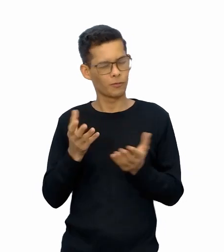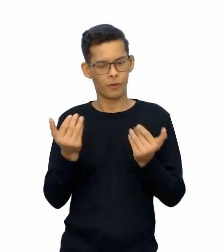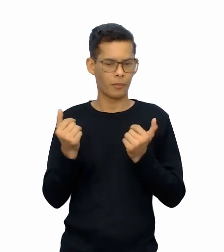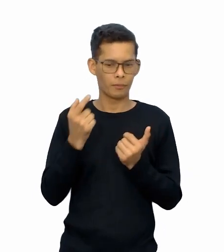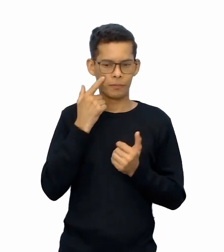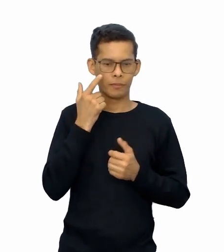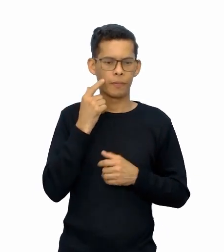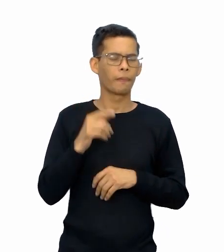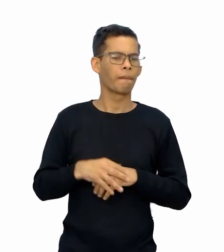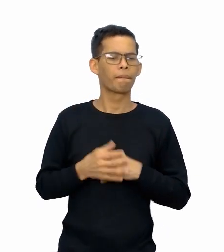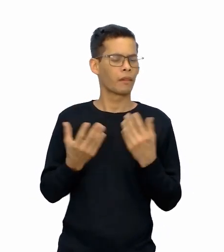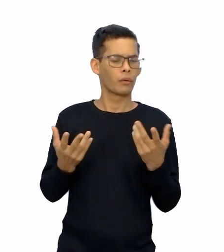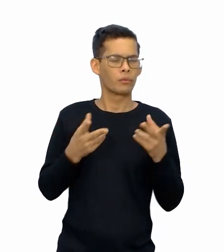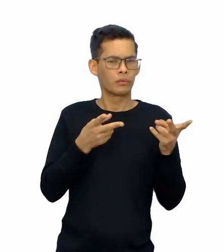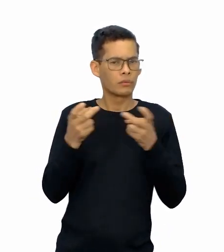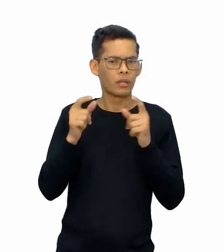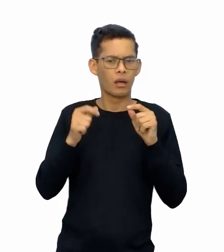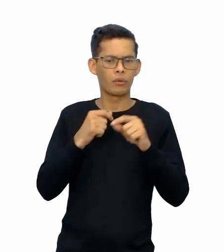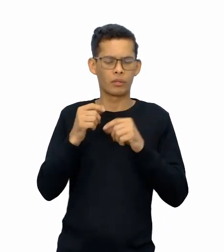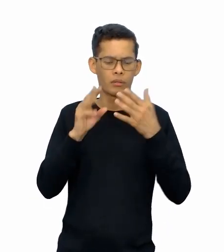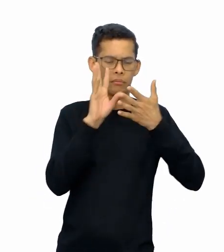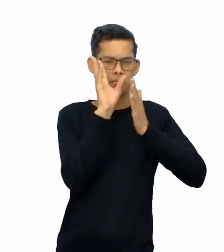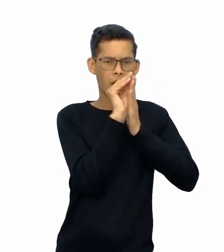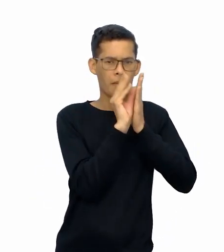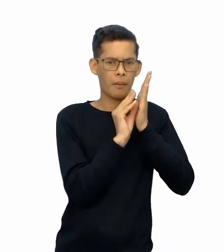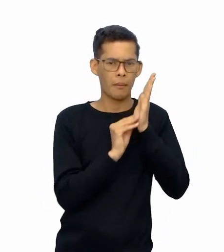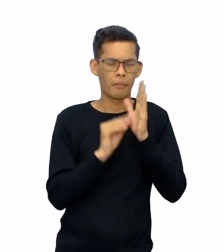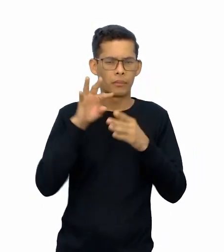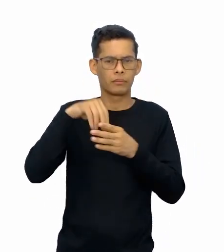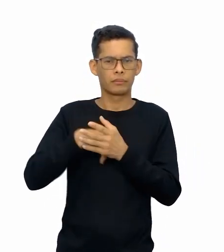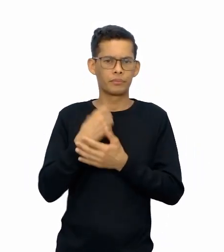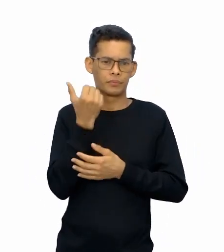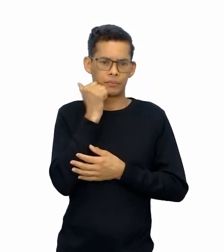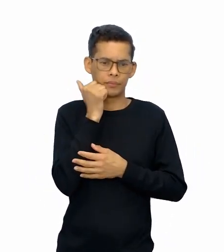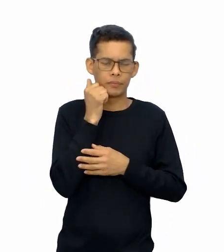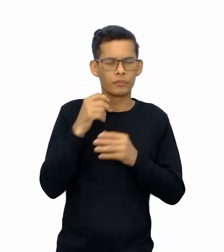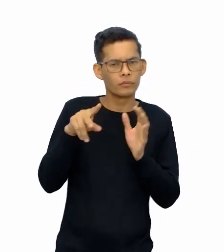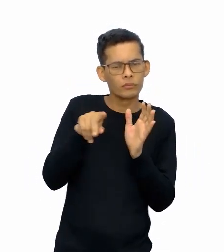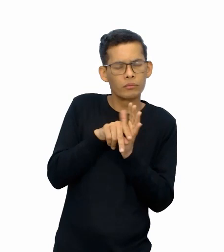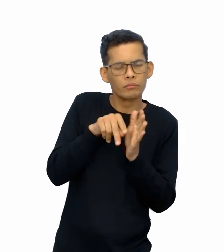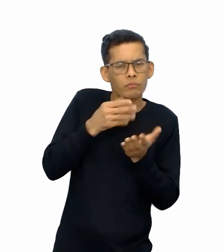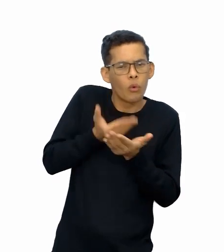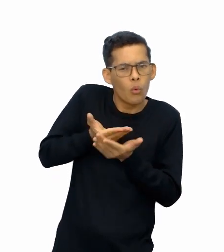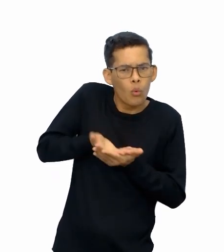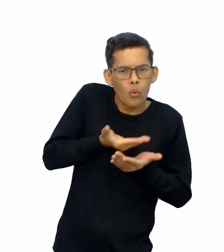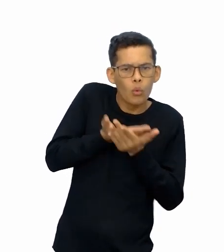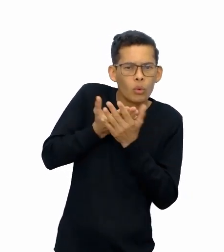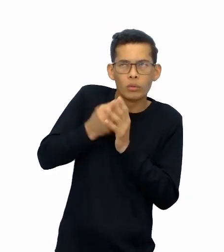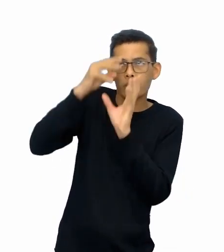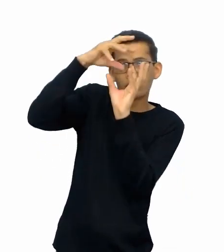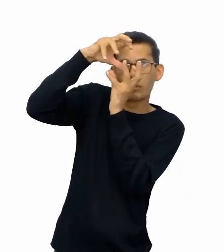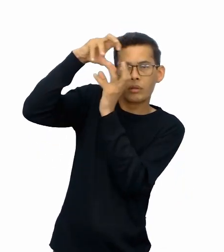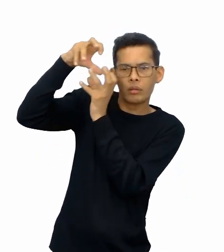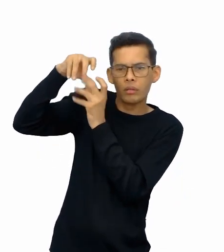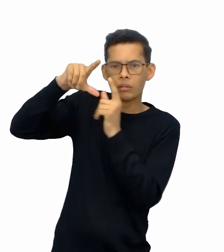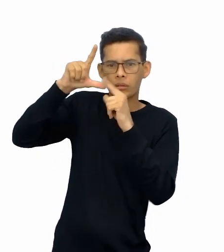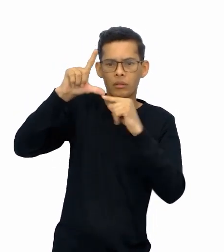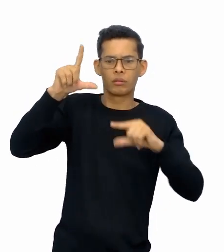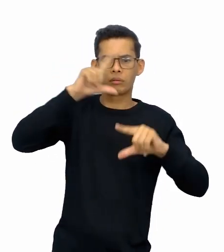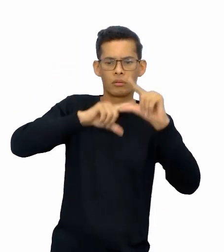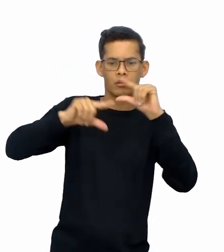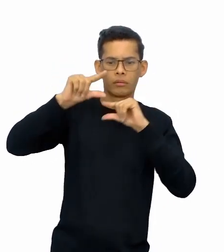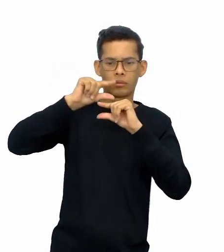que o componente Ciências, né, propõe o estudo das galáxias e a vida humana na Terra. Em biologia, os estudos